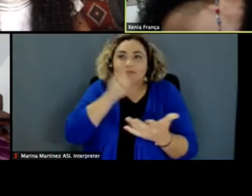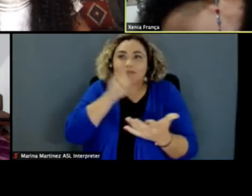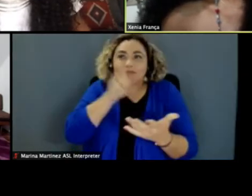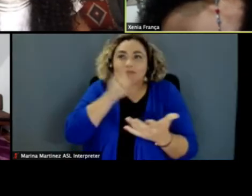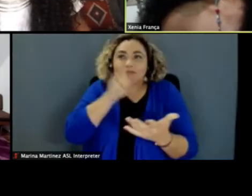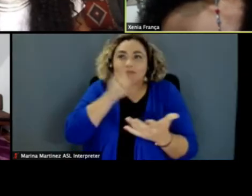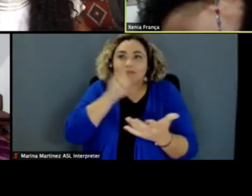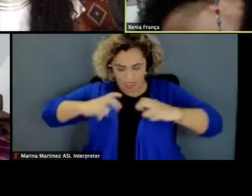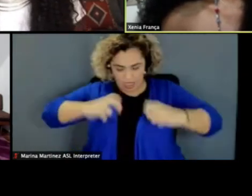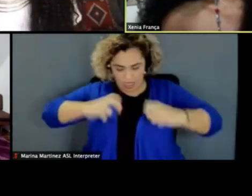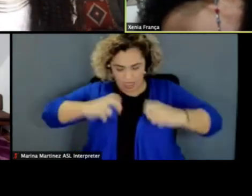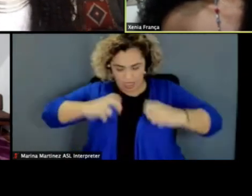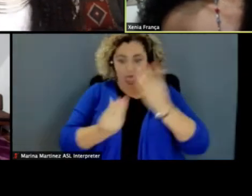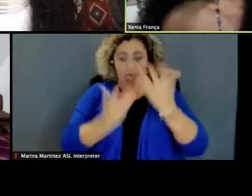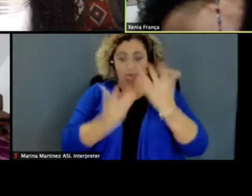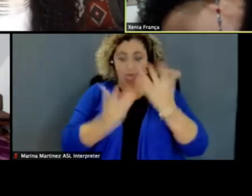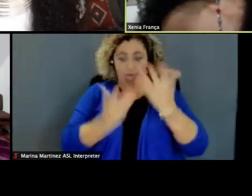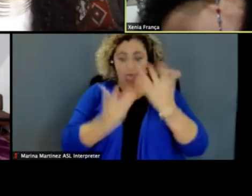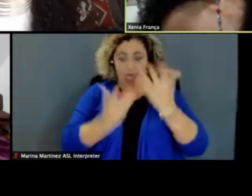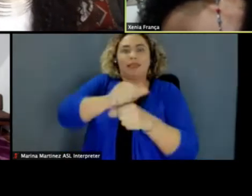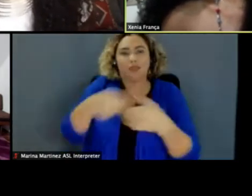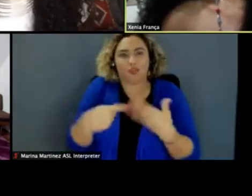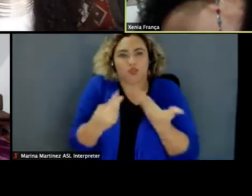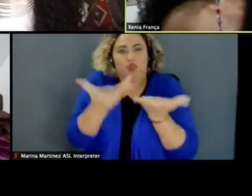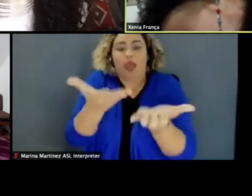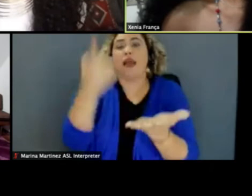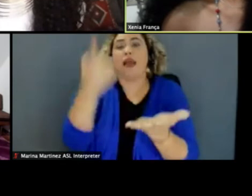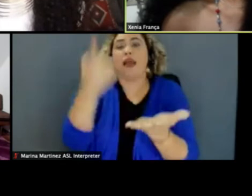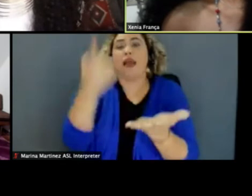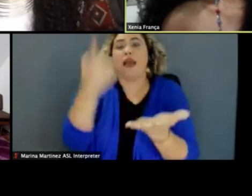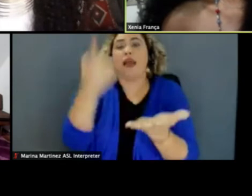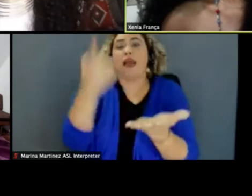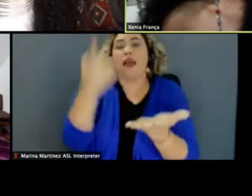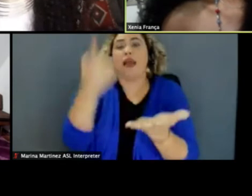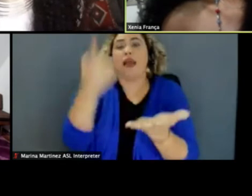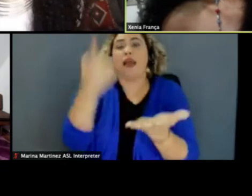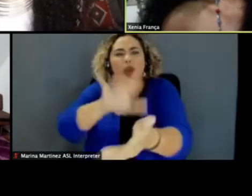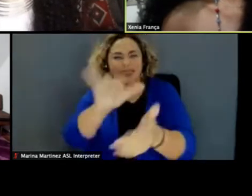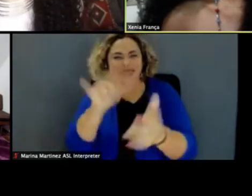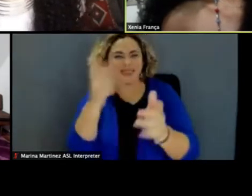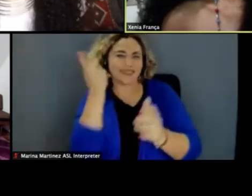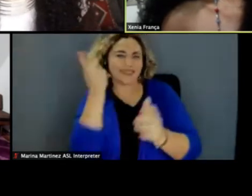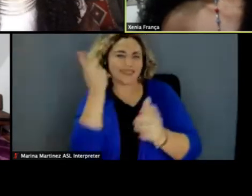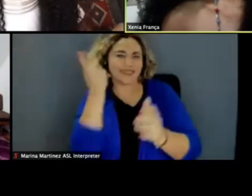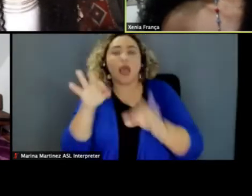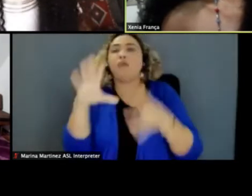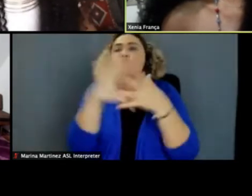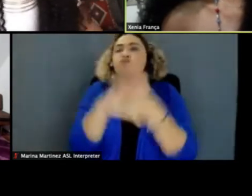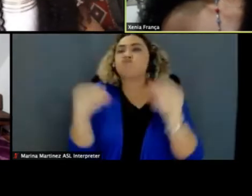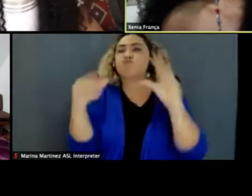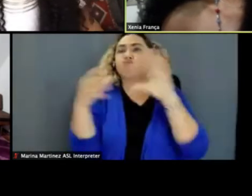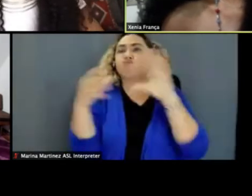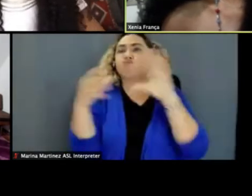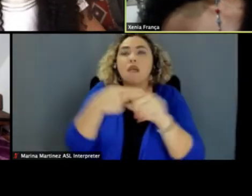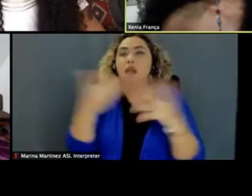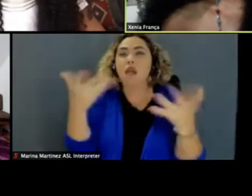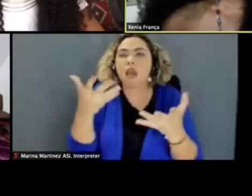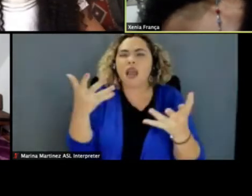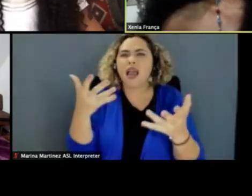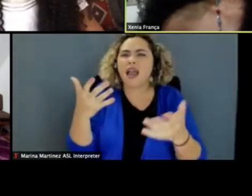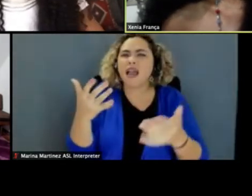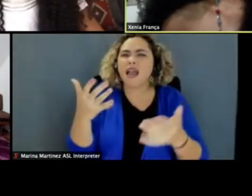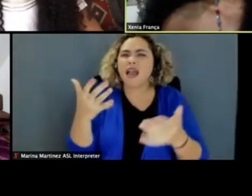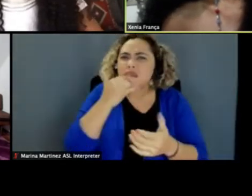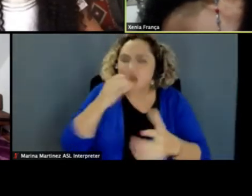aparecem no meu trabalho. Para Quem Me Chamas, por exemplo, é uma música que fala sobre, que questiona a